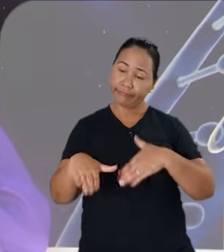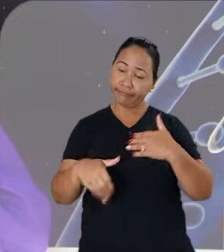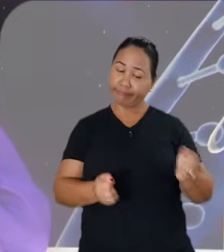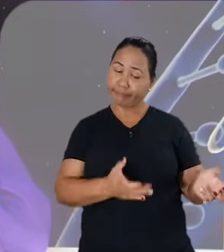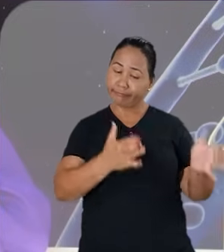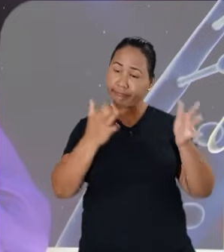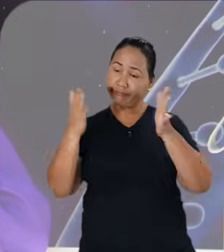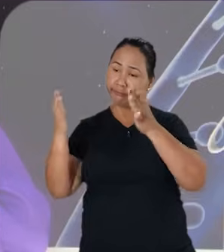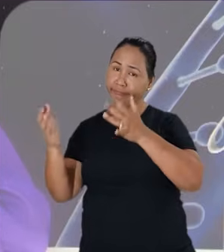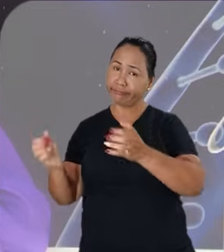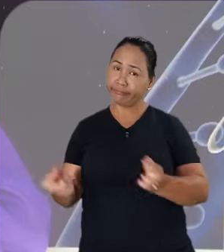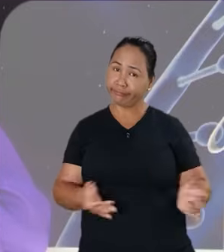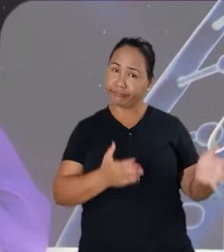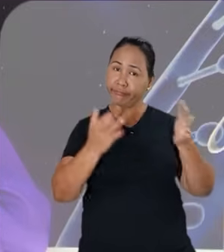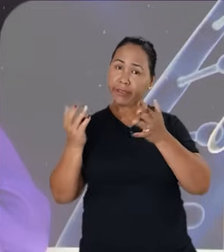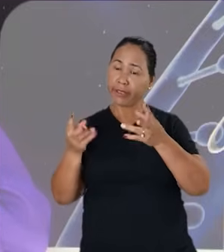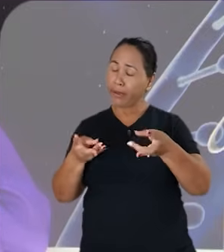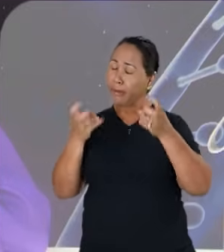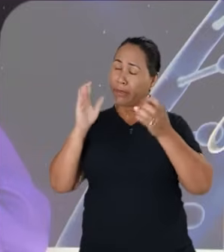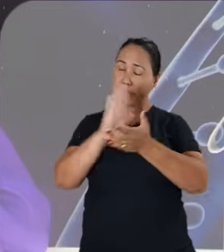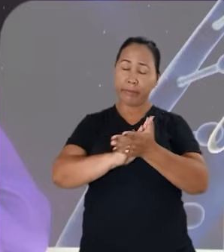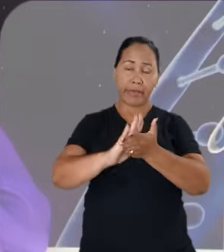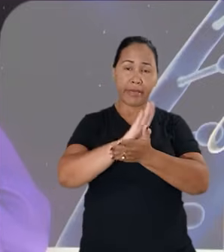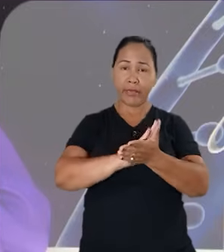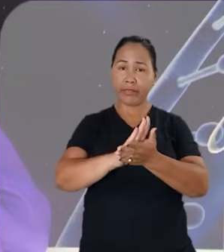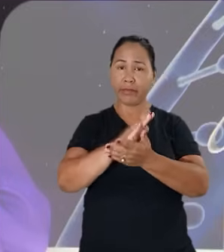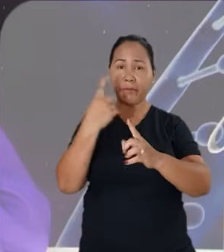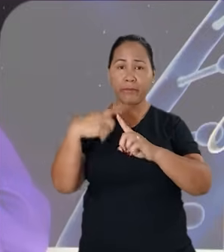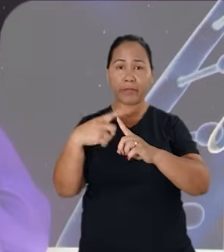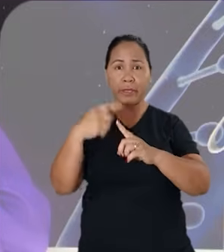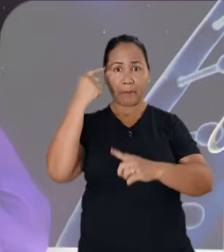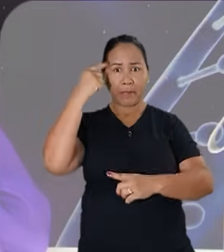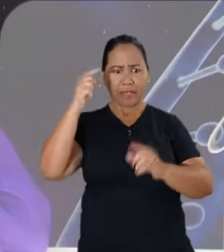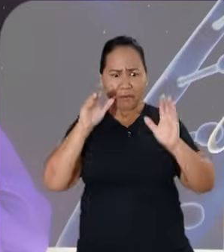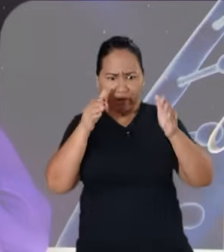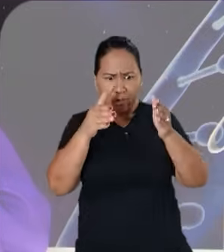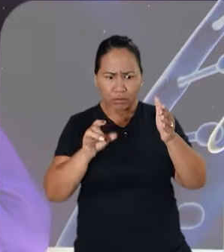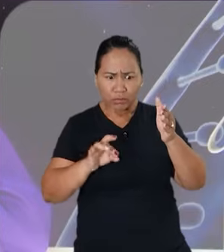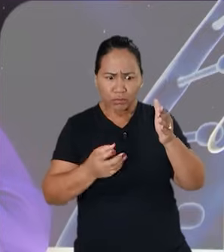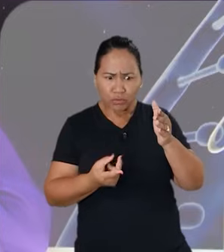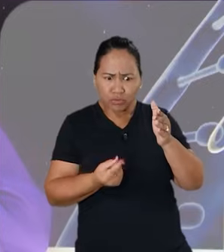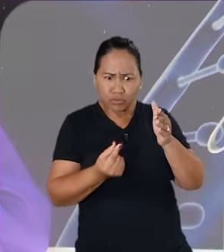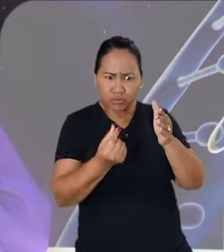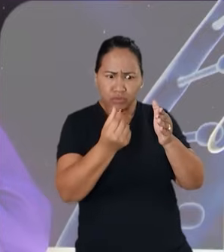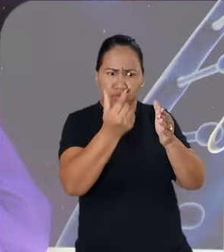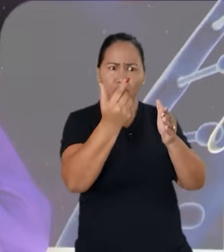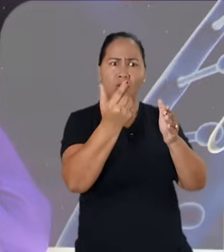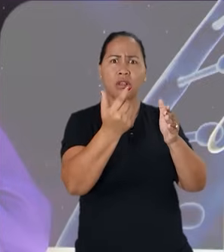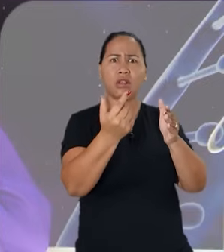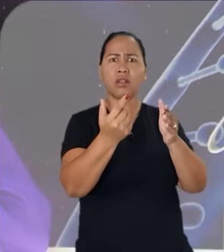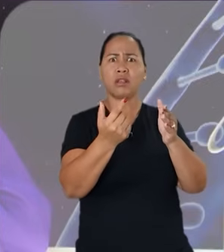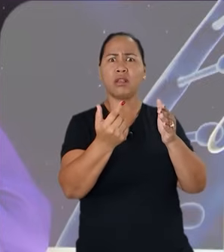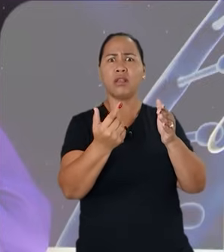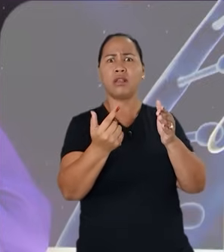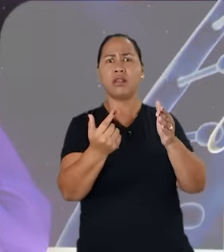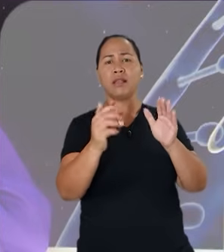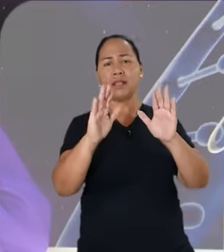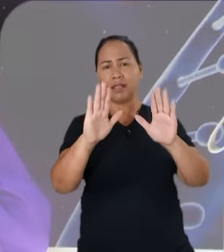E assim vivemos a vida sem perceber que todo dinheiro